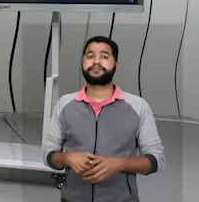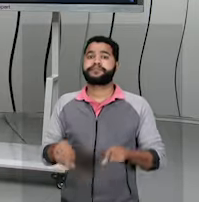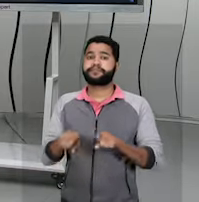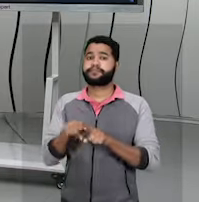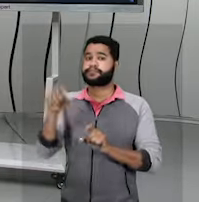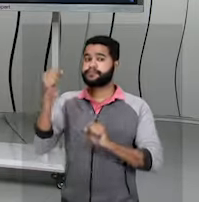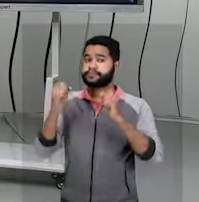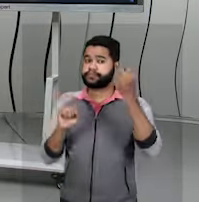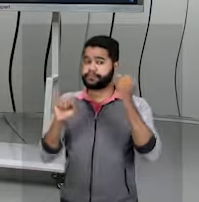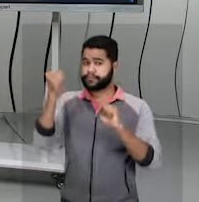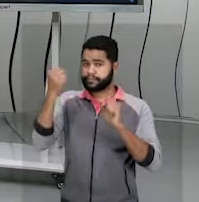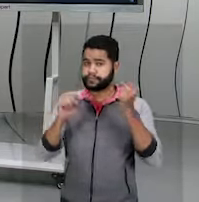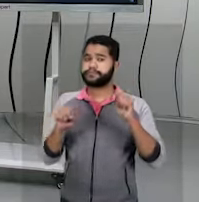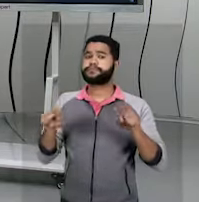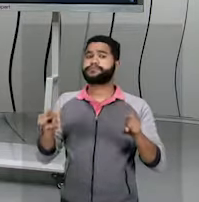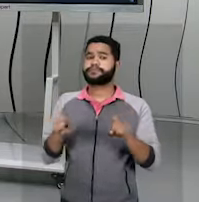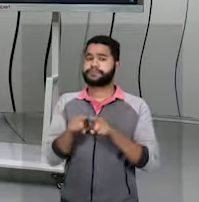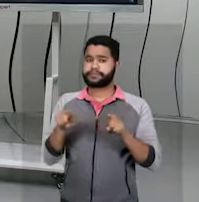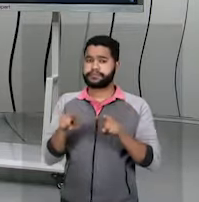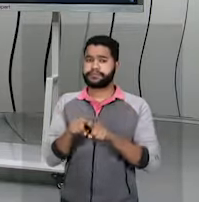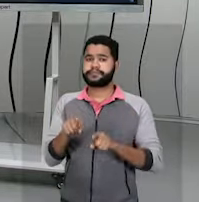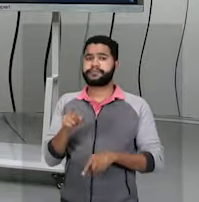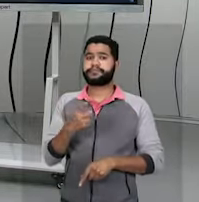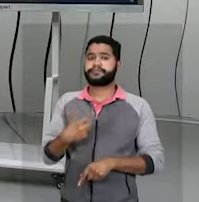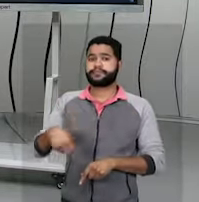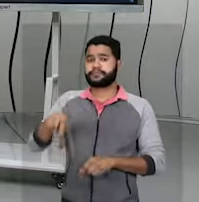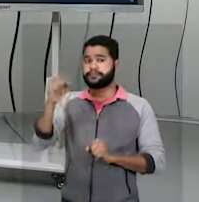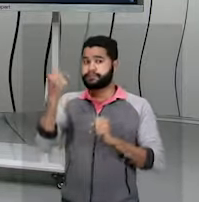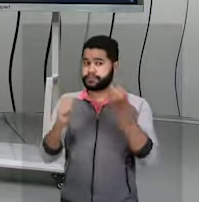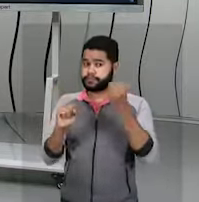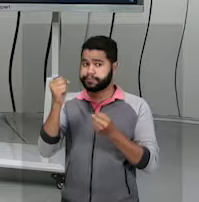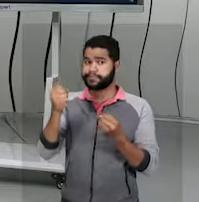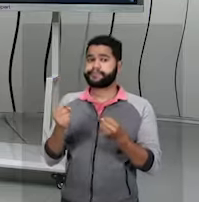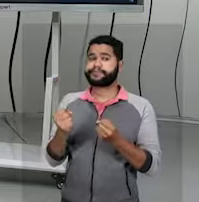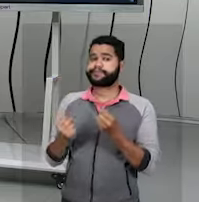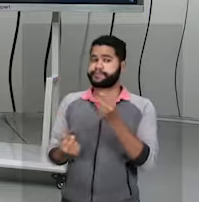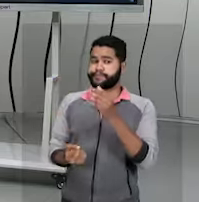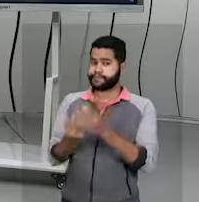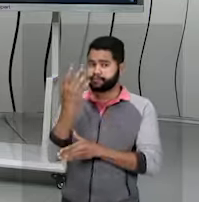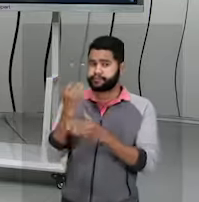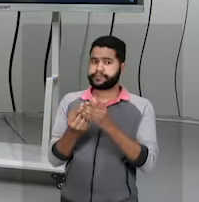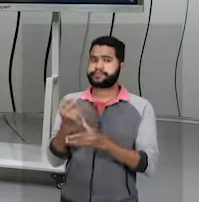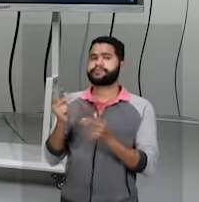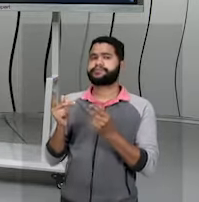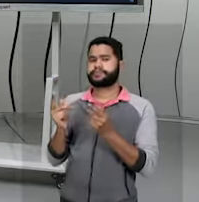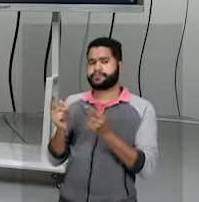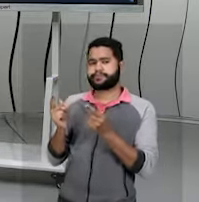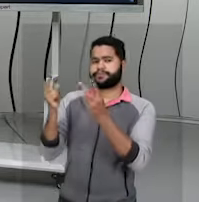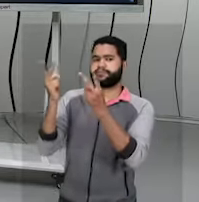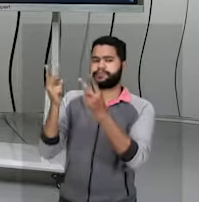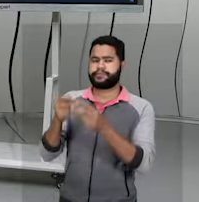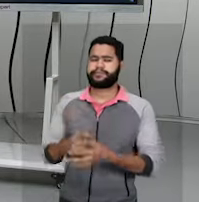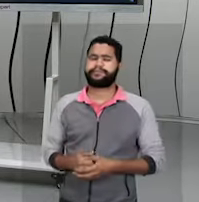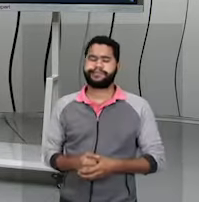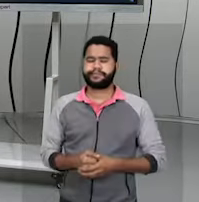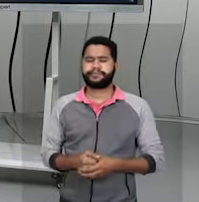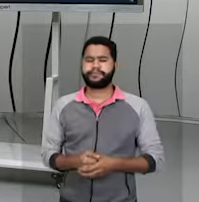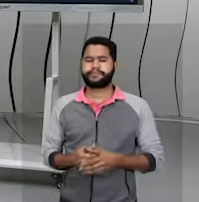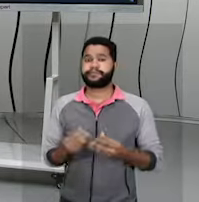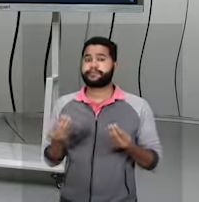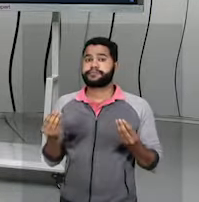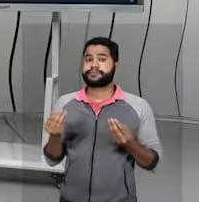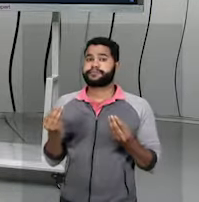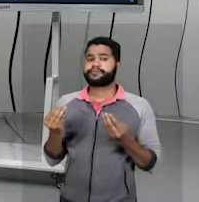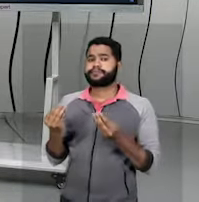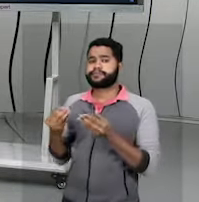industrial também antes então aquilo que é nosso indústria produz também a gente exporta E como que isso